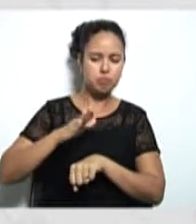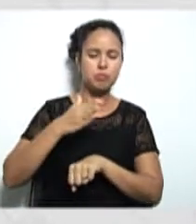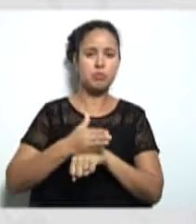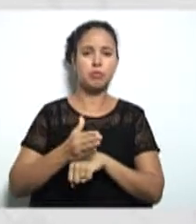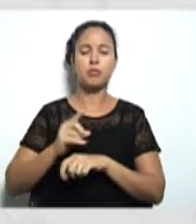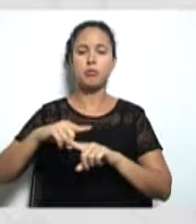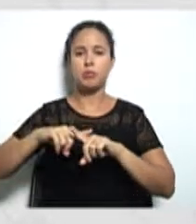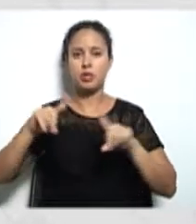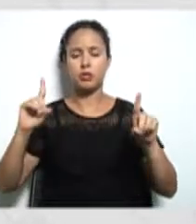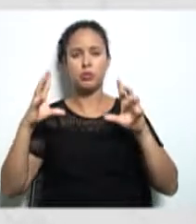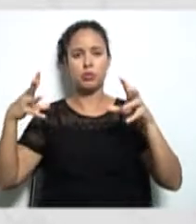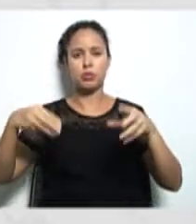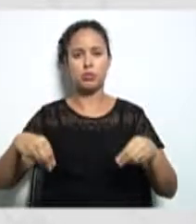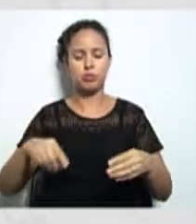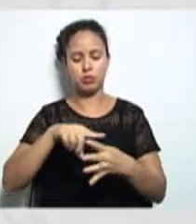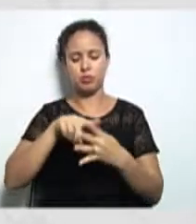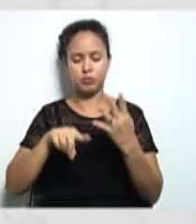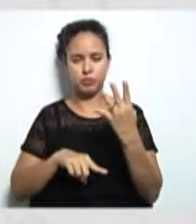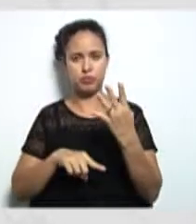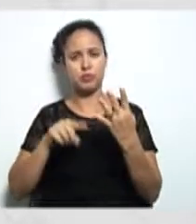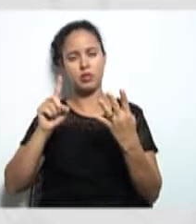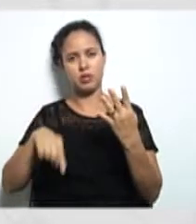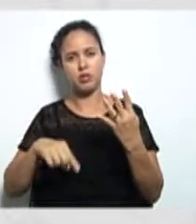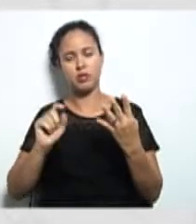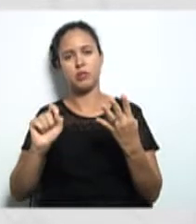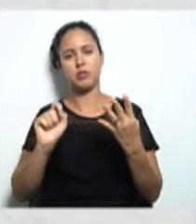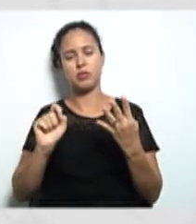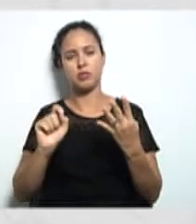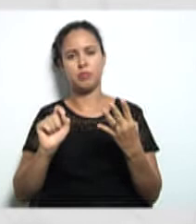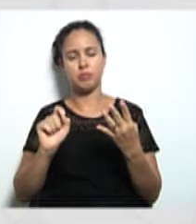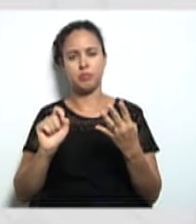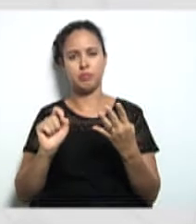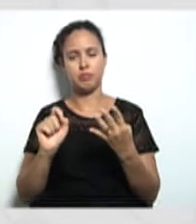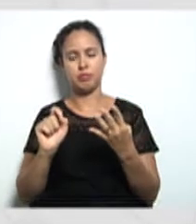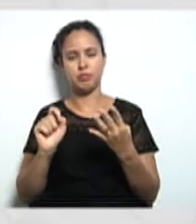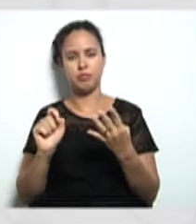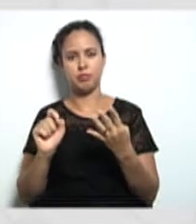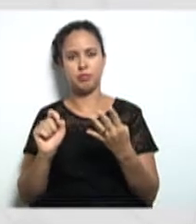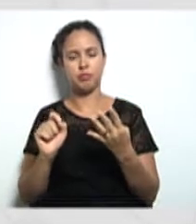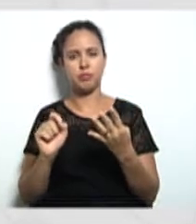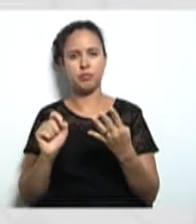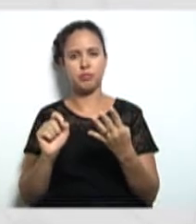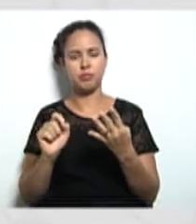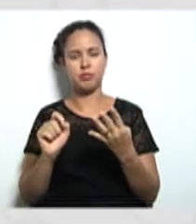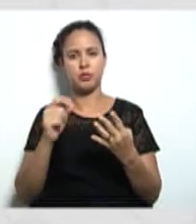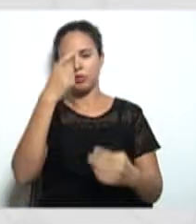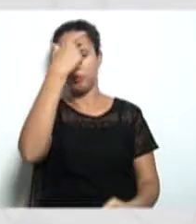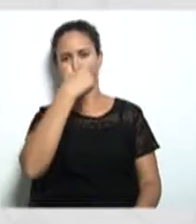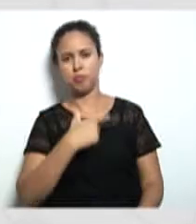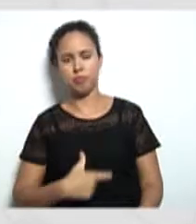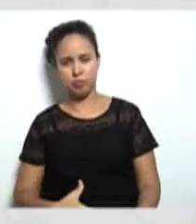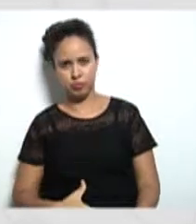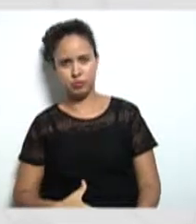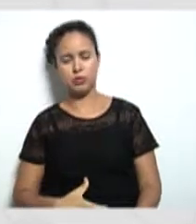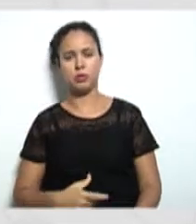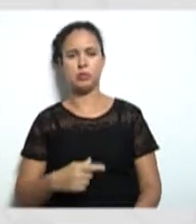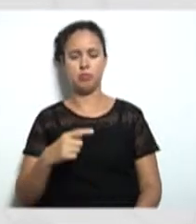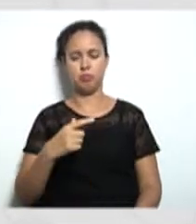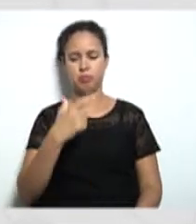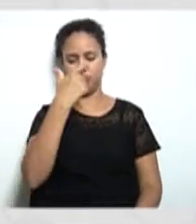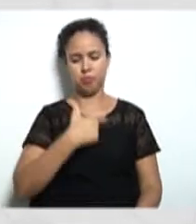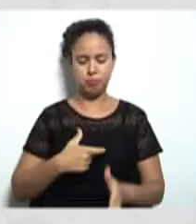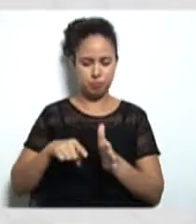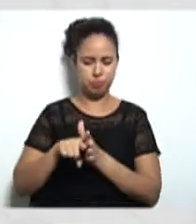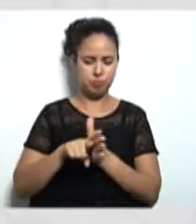os tipos que nós estudamos são aqueles constituintes do eu, né, enquanto pesquisador.